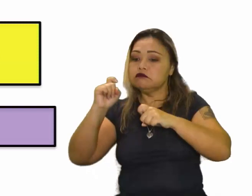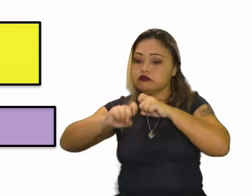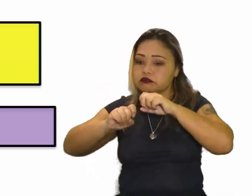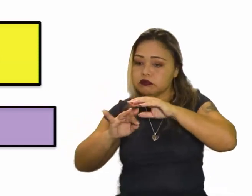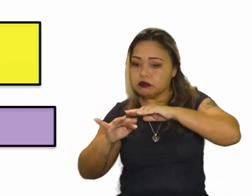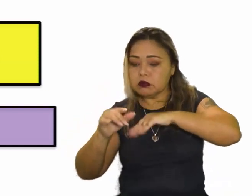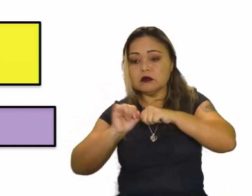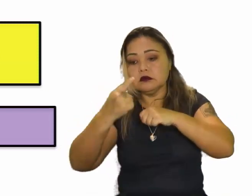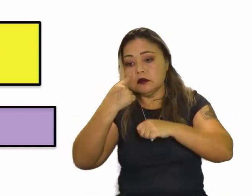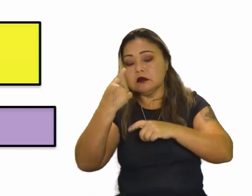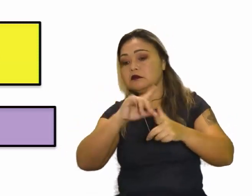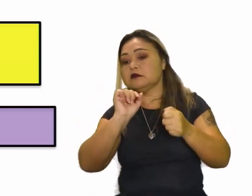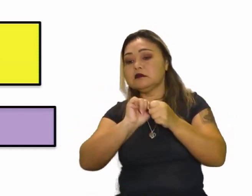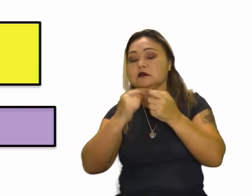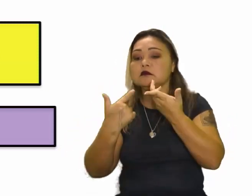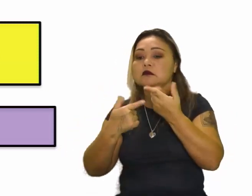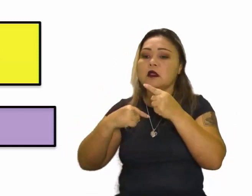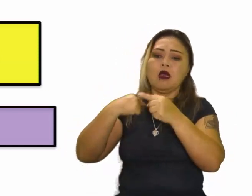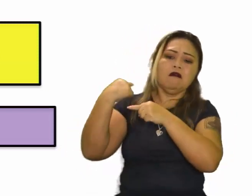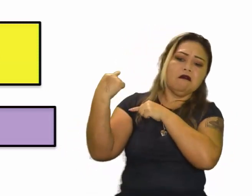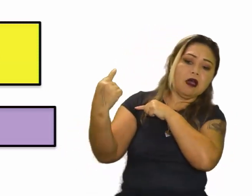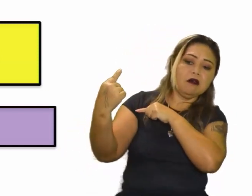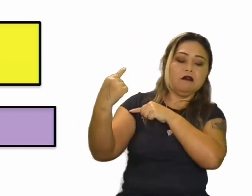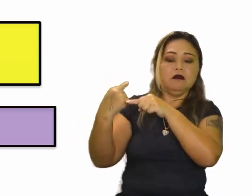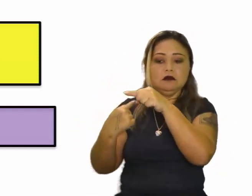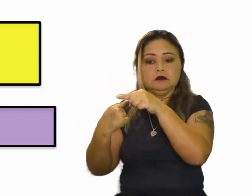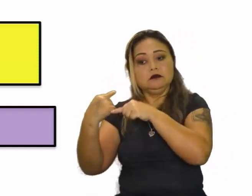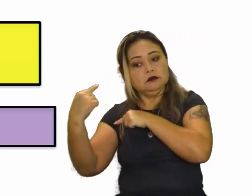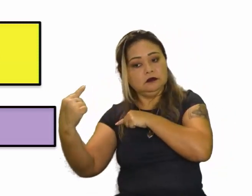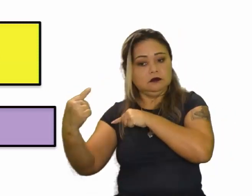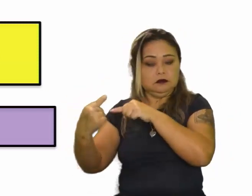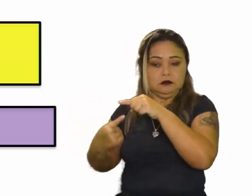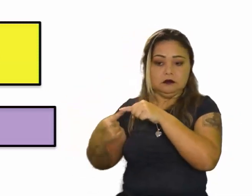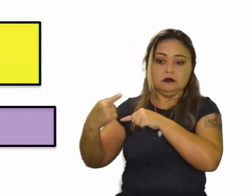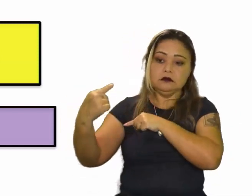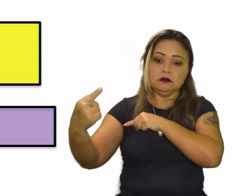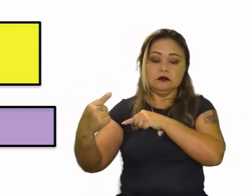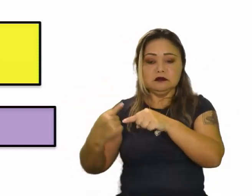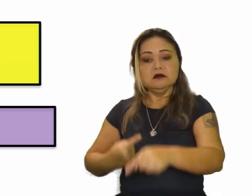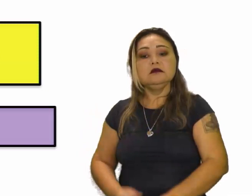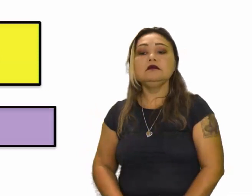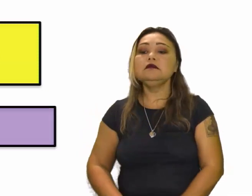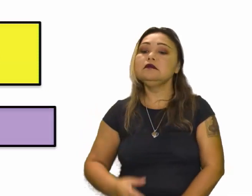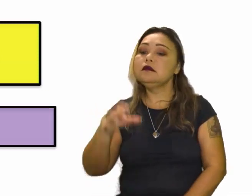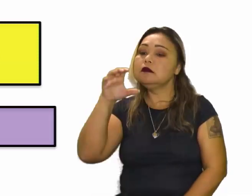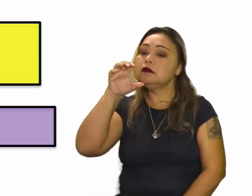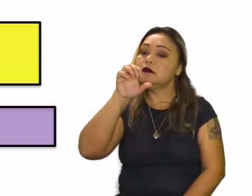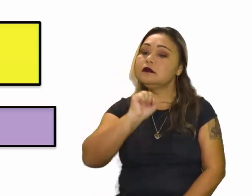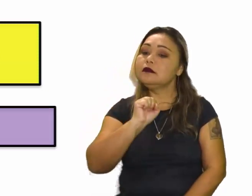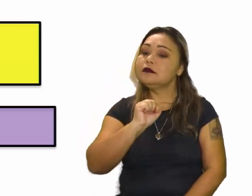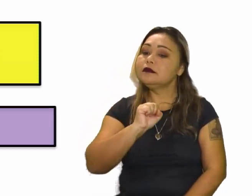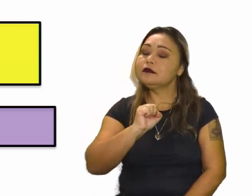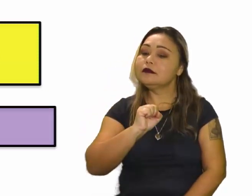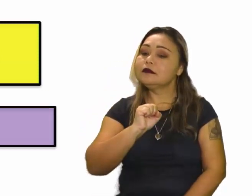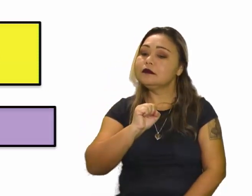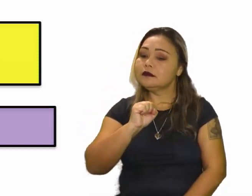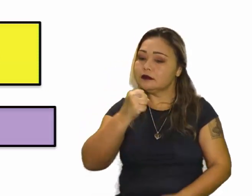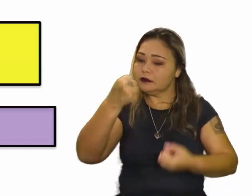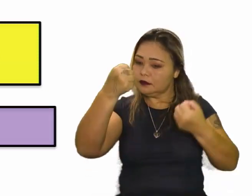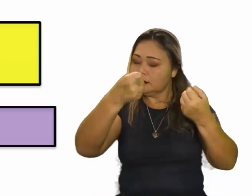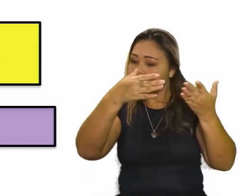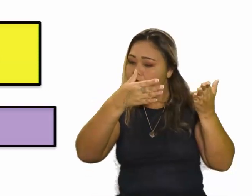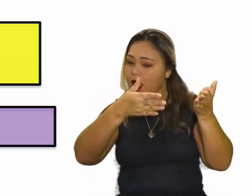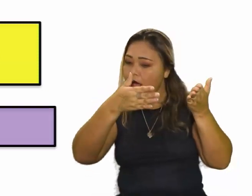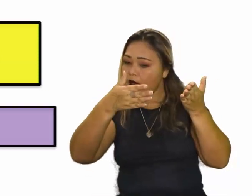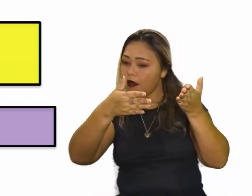gosto assim. Eu gosto de dar uma volta, uma salteada, né? Vamos fazer um passo a